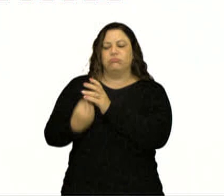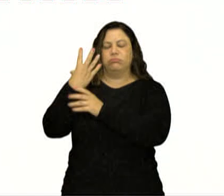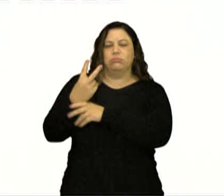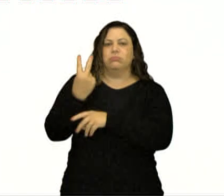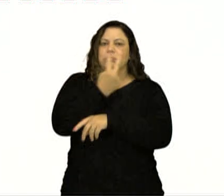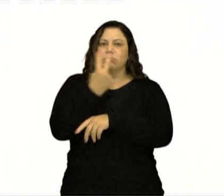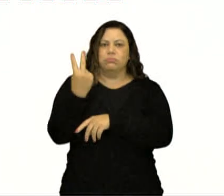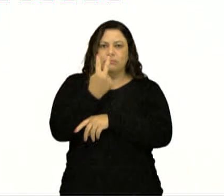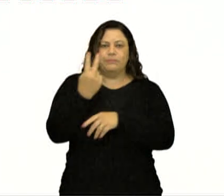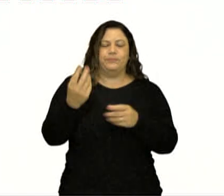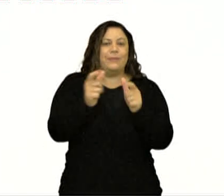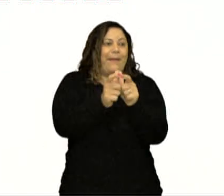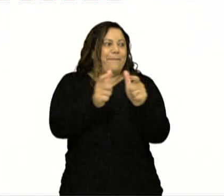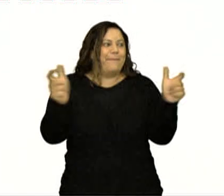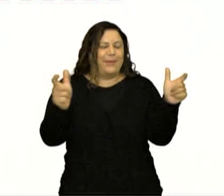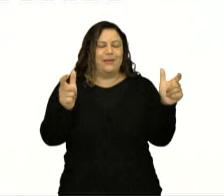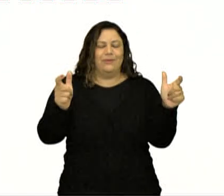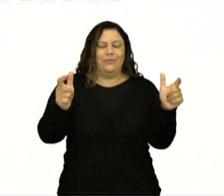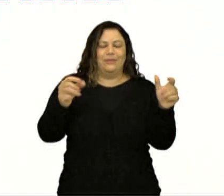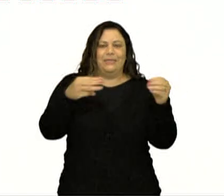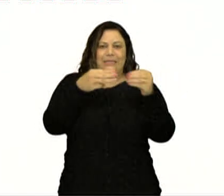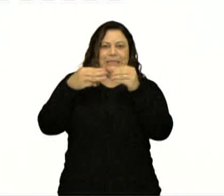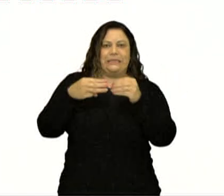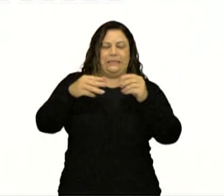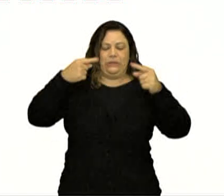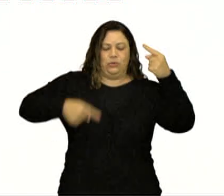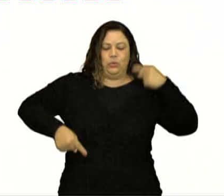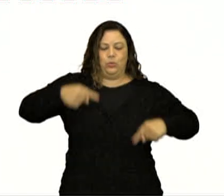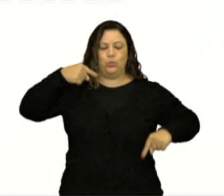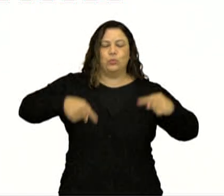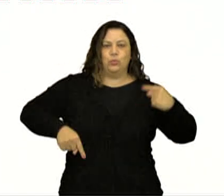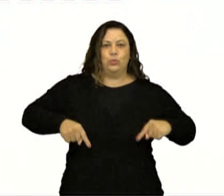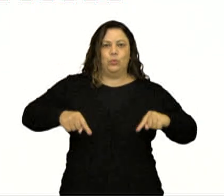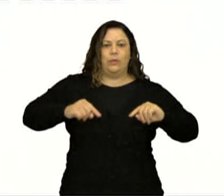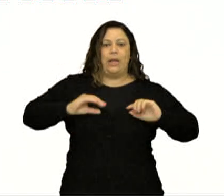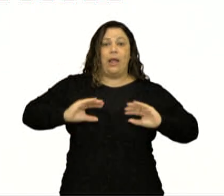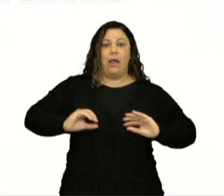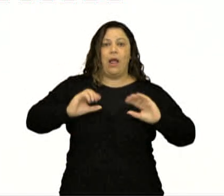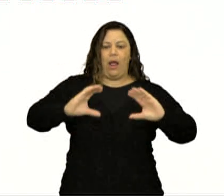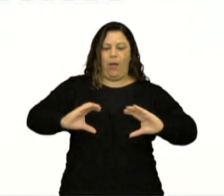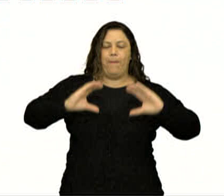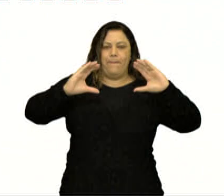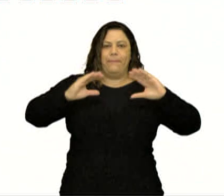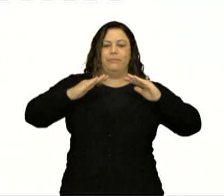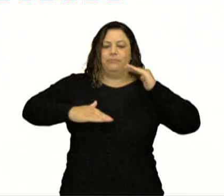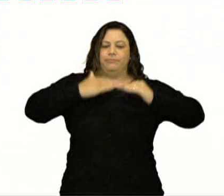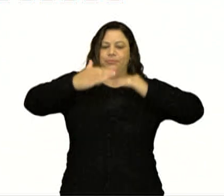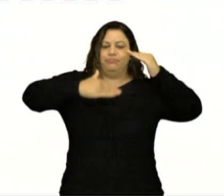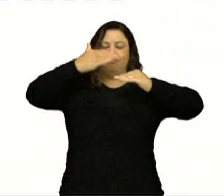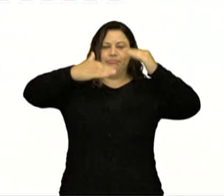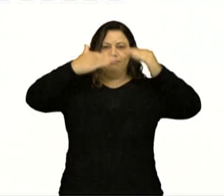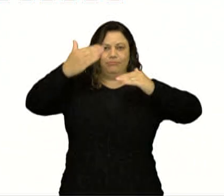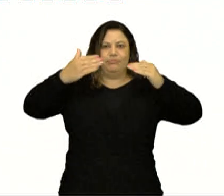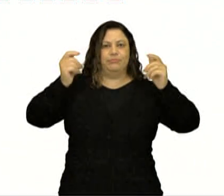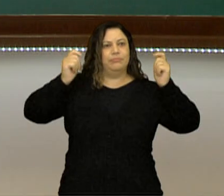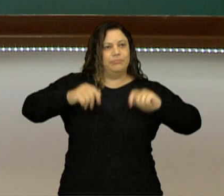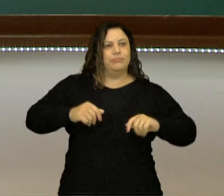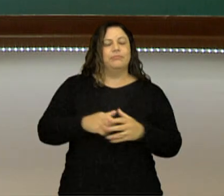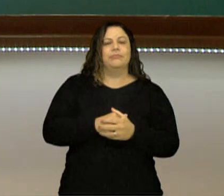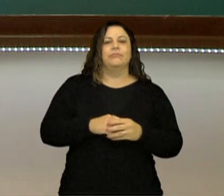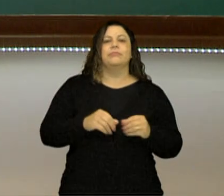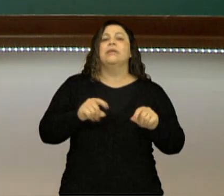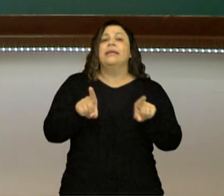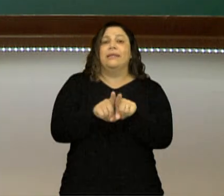na maioria das células do nosso corpo, fazendo ali crescimento. O crescimento do nosso corpo se dá por mitose, regeneração